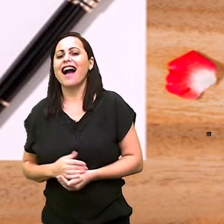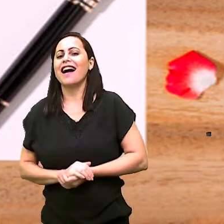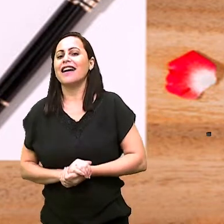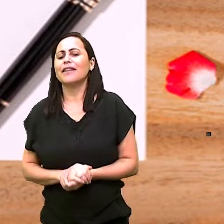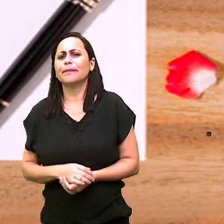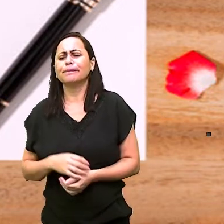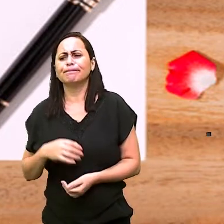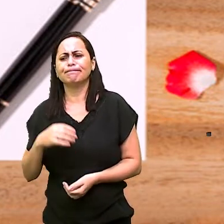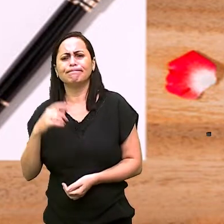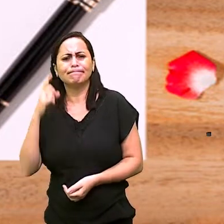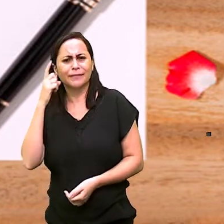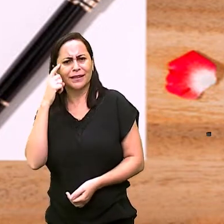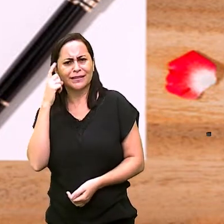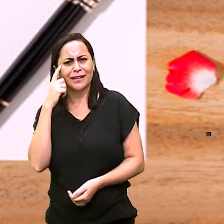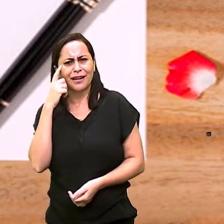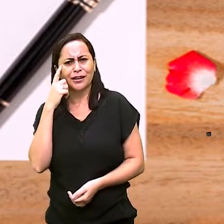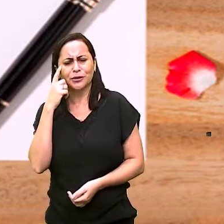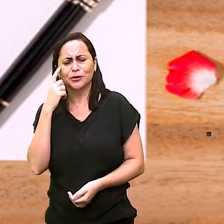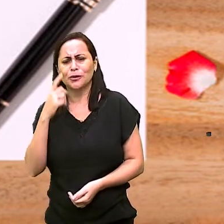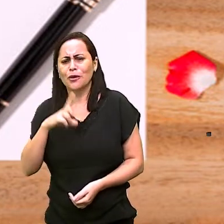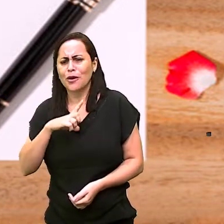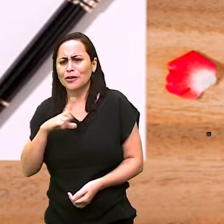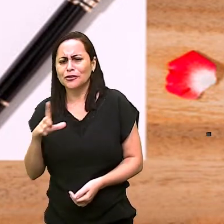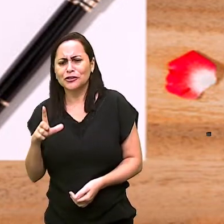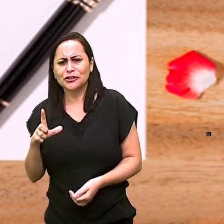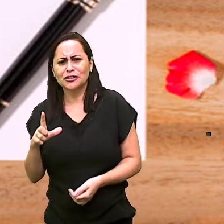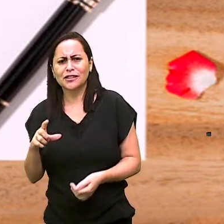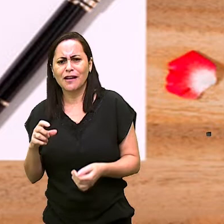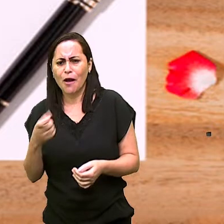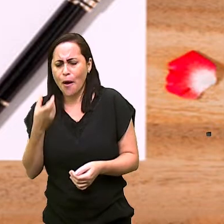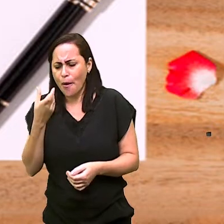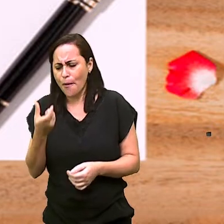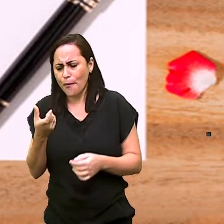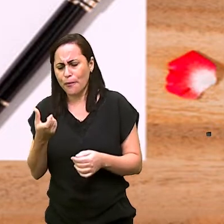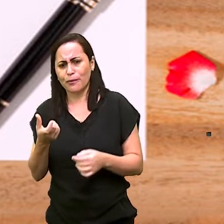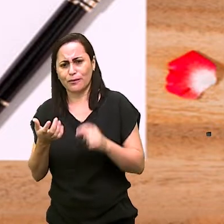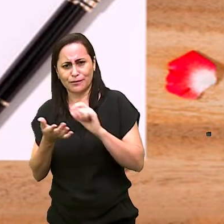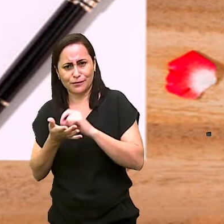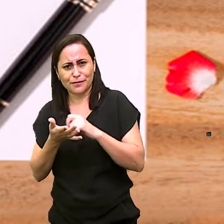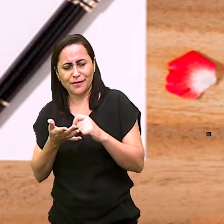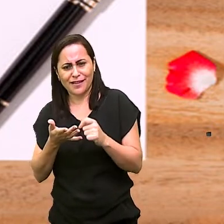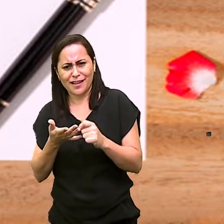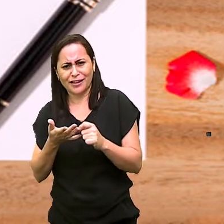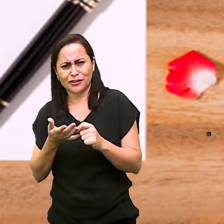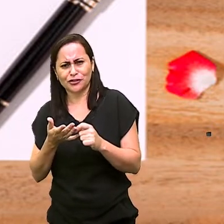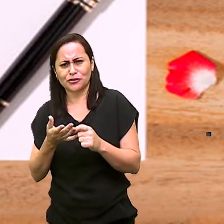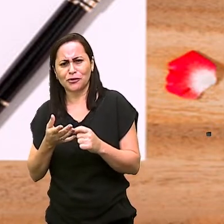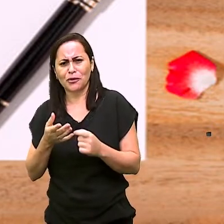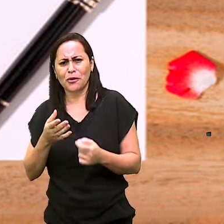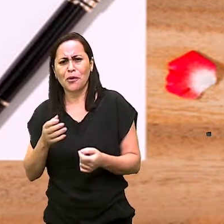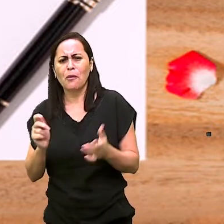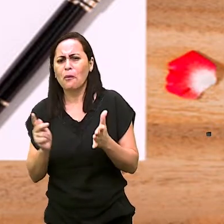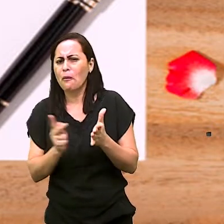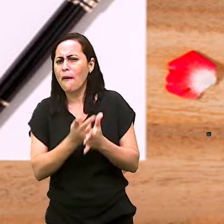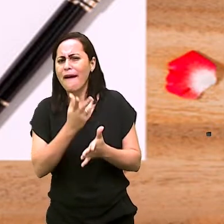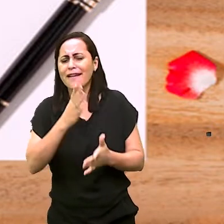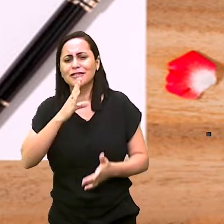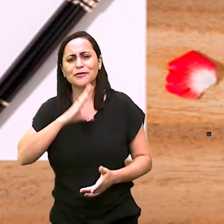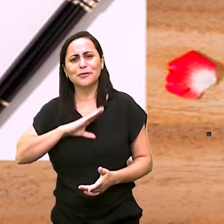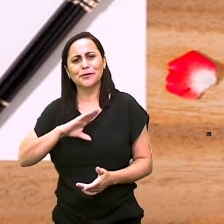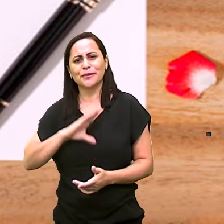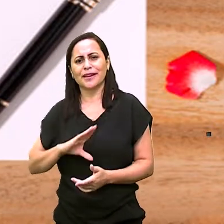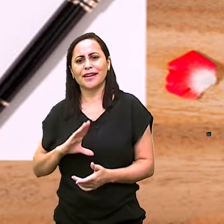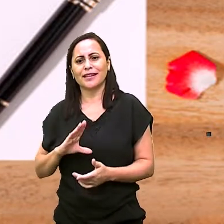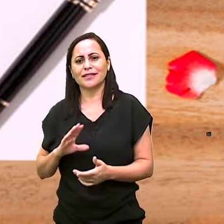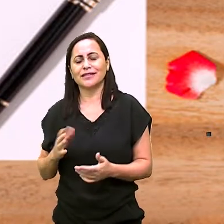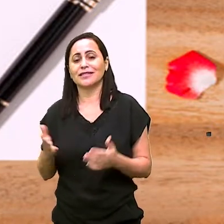escrito, tinha até erro de português. Por quê? Por que a curiosidade? Só ele sabia dele.